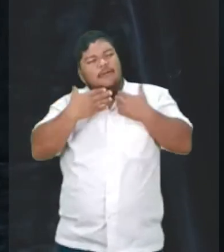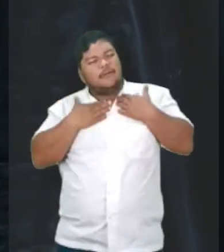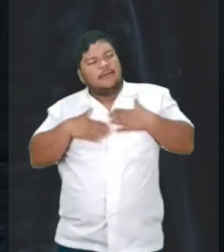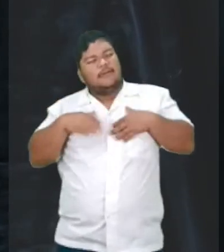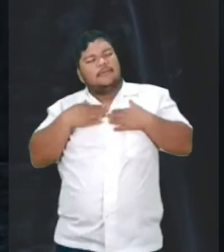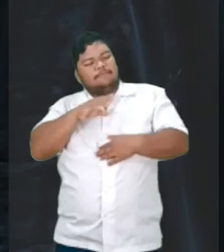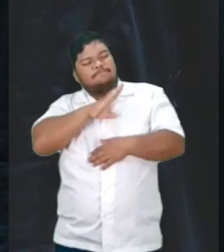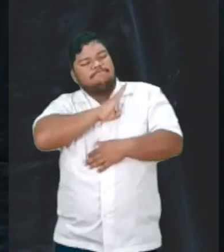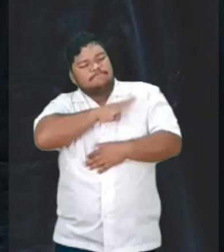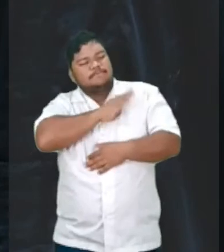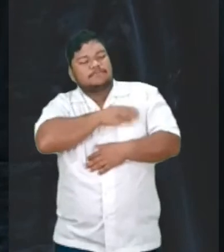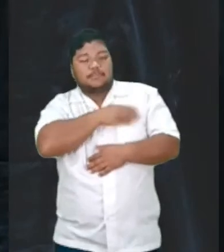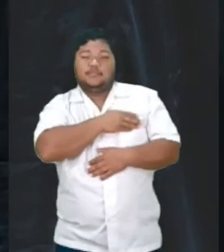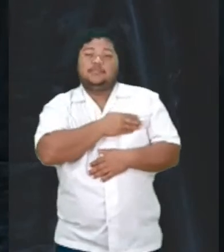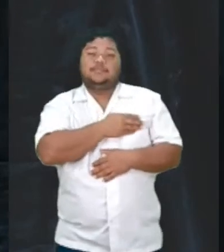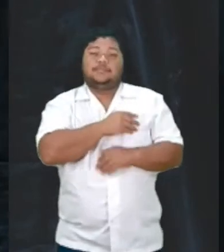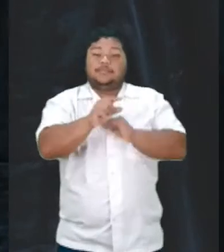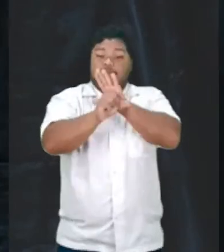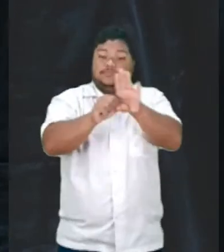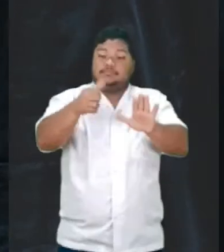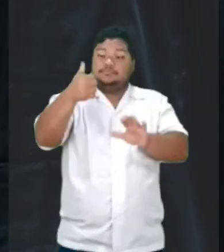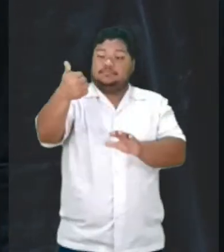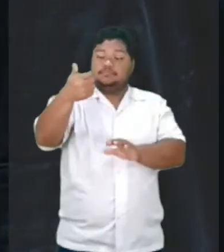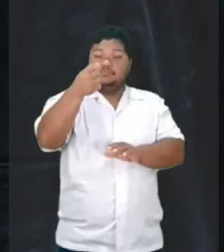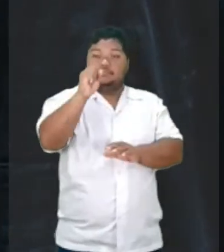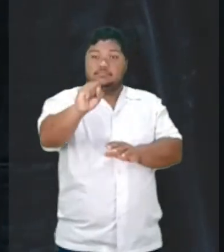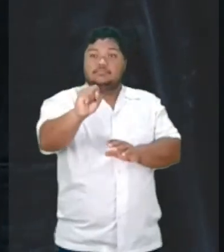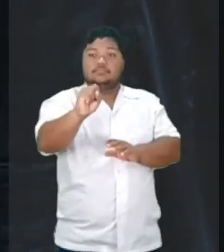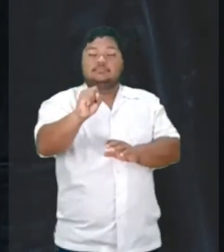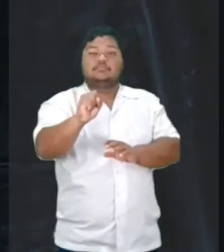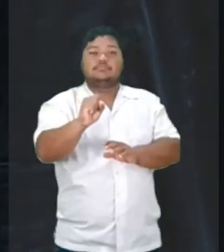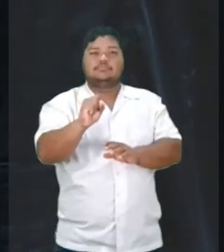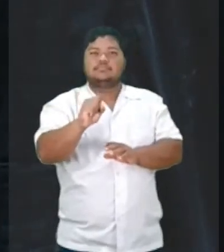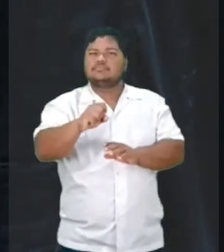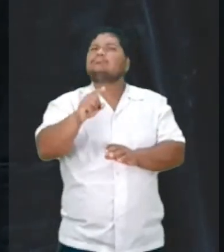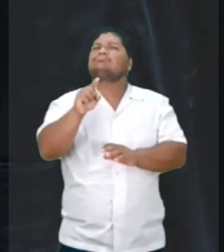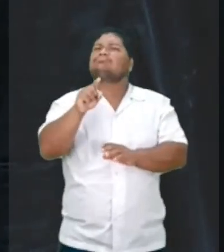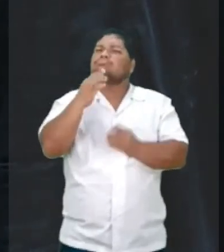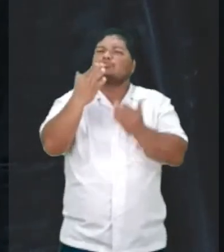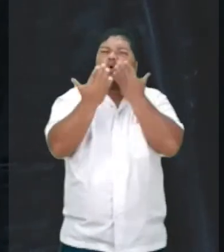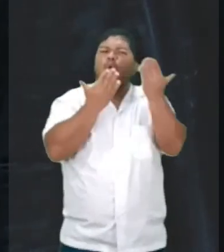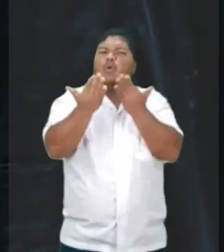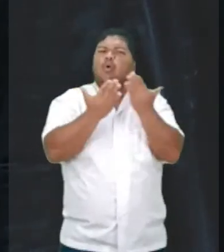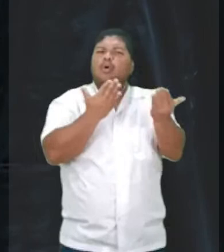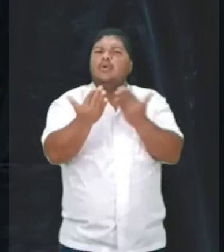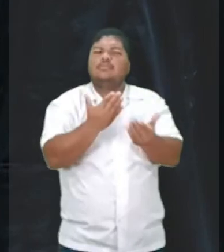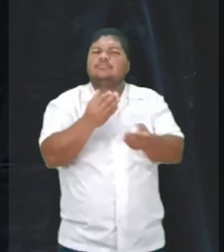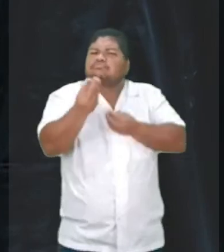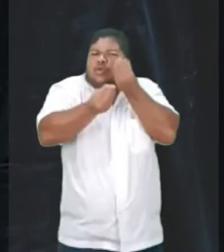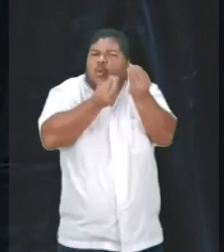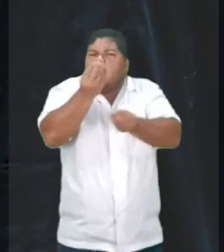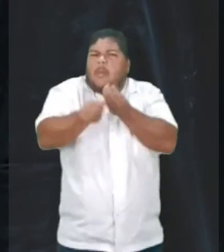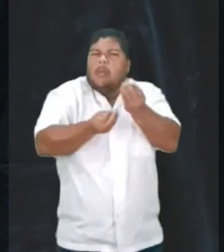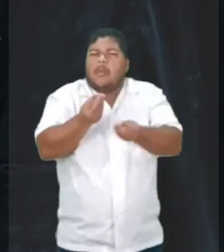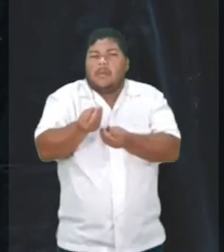Versículo 18. A quem vocês compararão a Deus? Como poderão representá-lo? Com